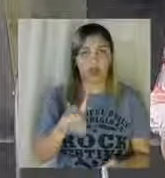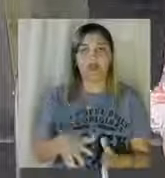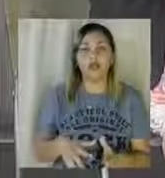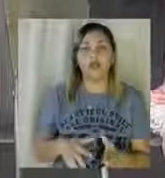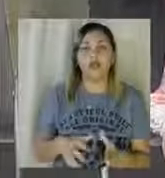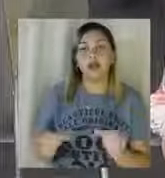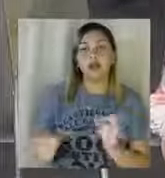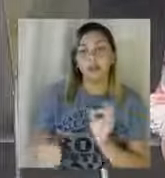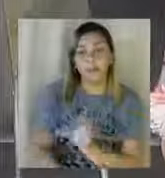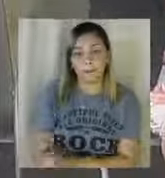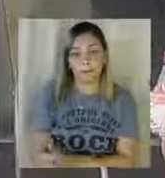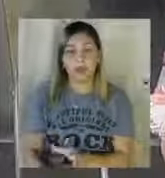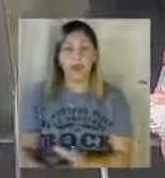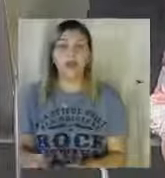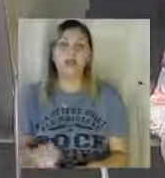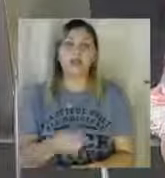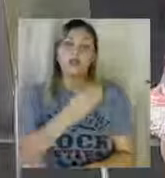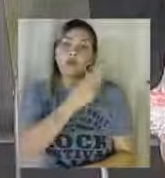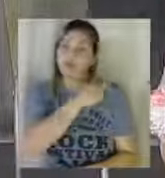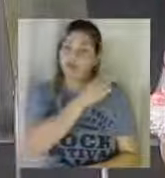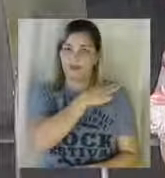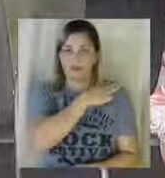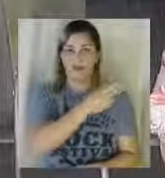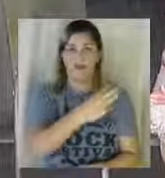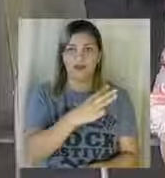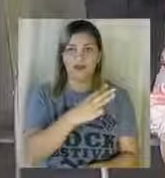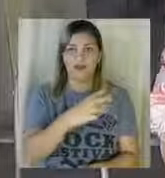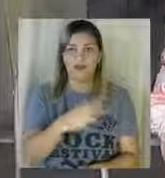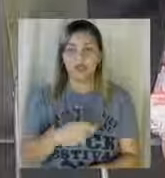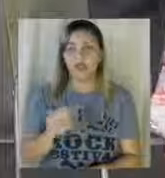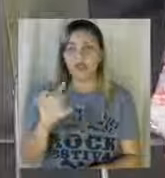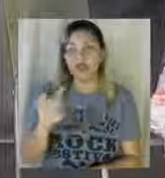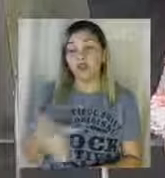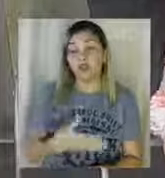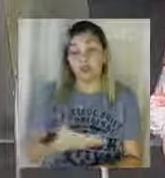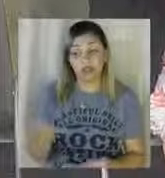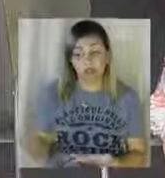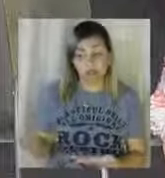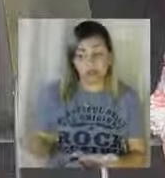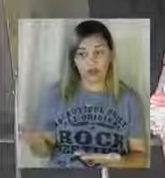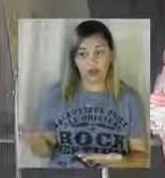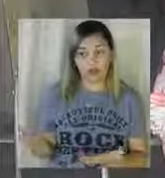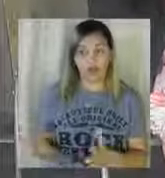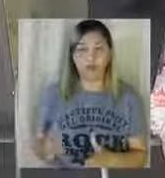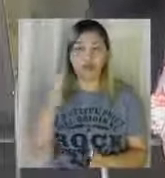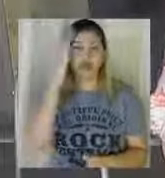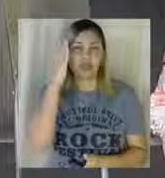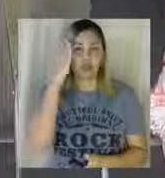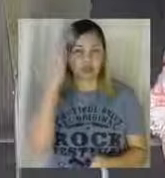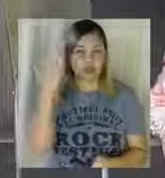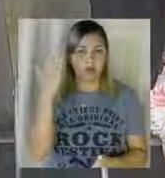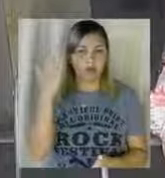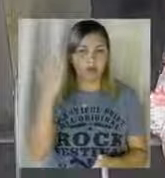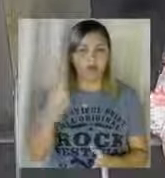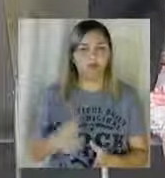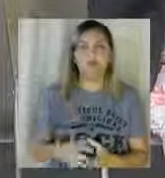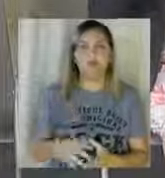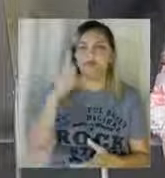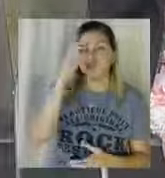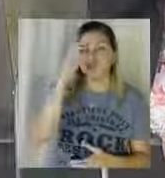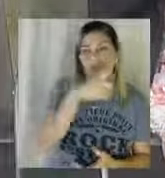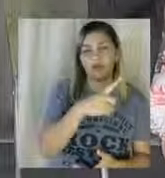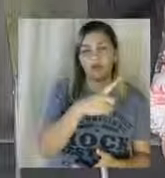concluíram o ensino médio, e só vocês, como ninguém sabe, os desafios, né, e